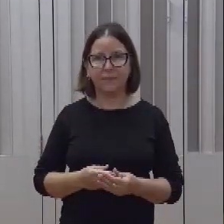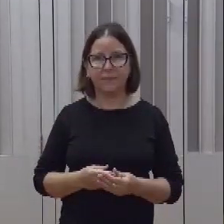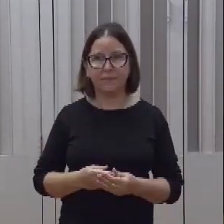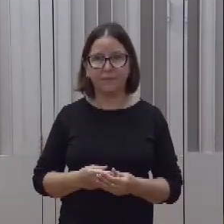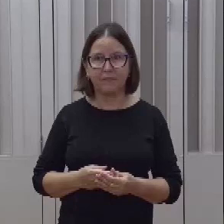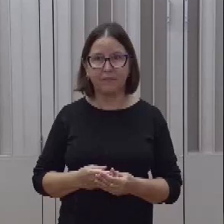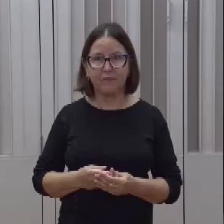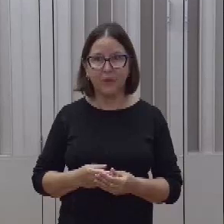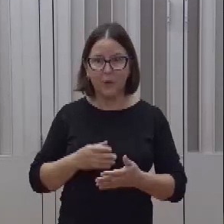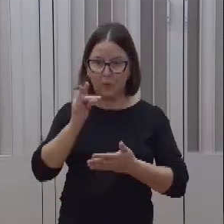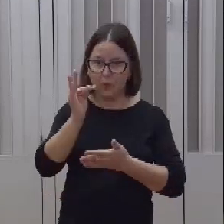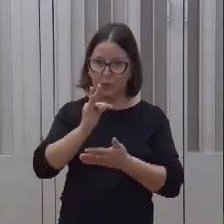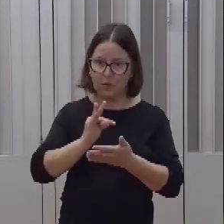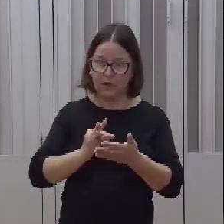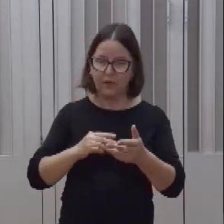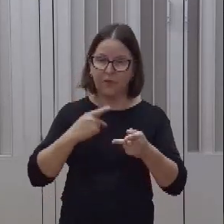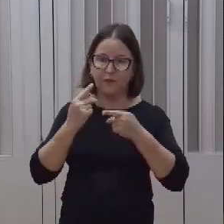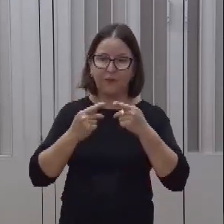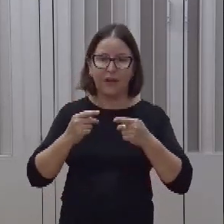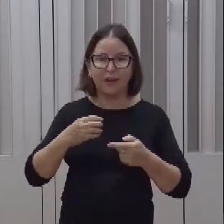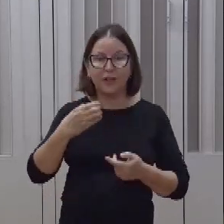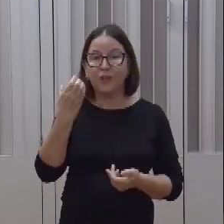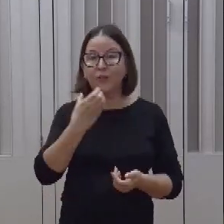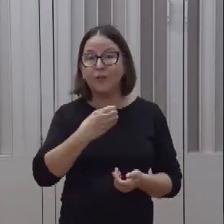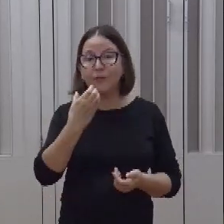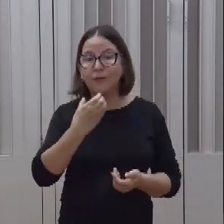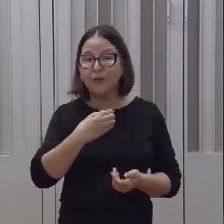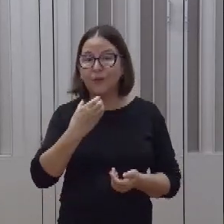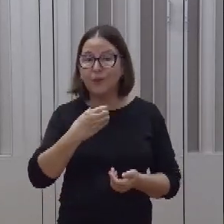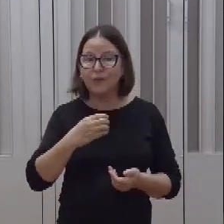Porque o texto está falando de frutificação.